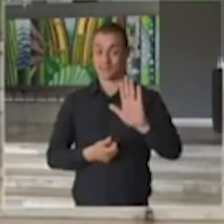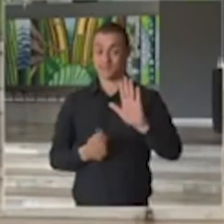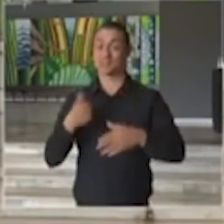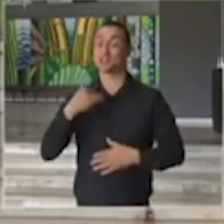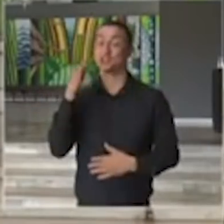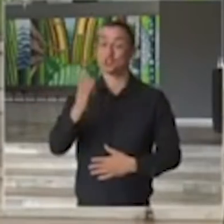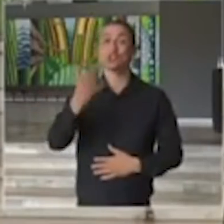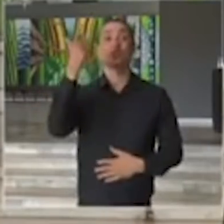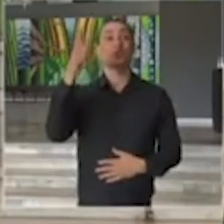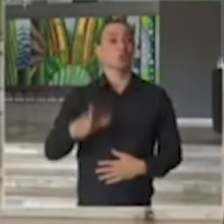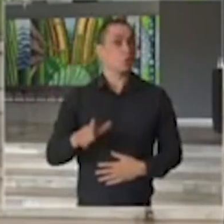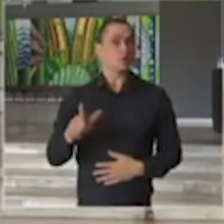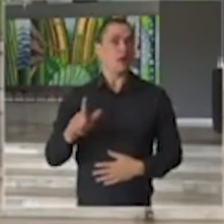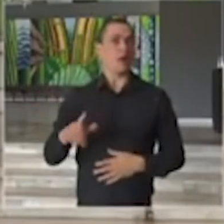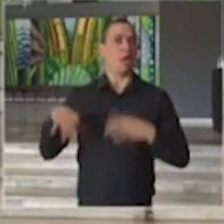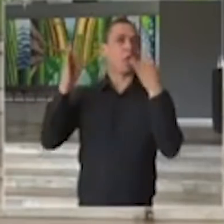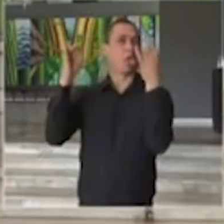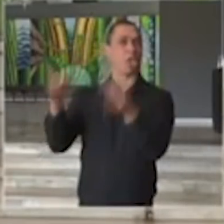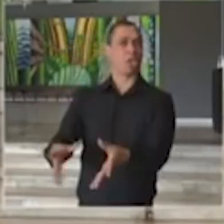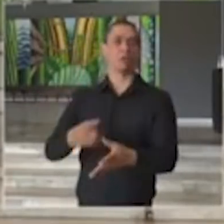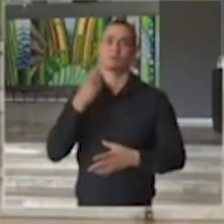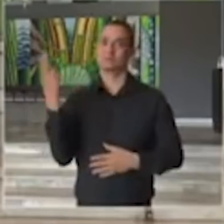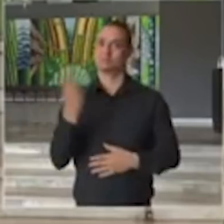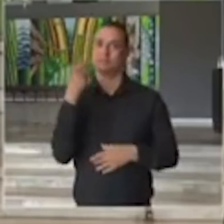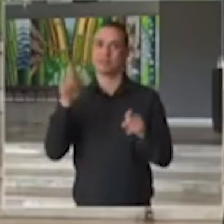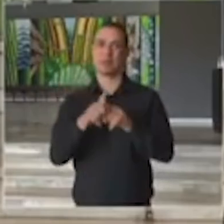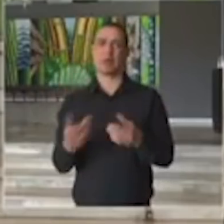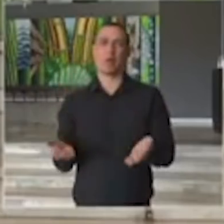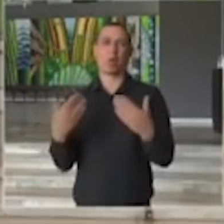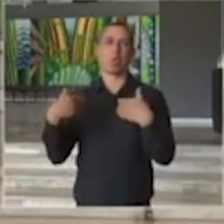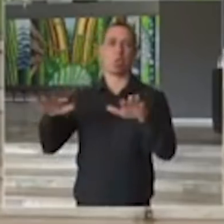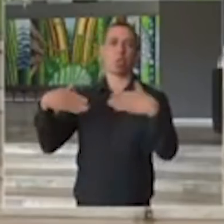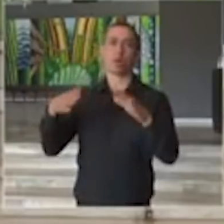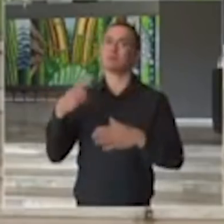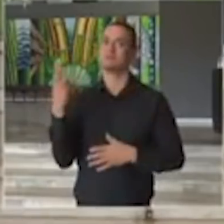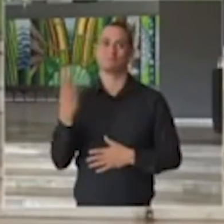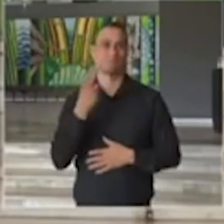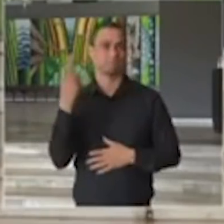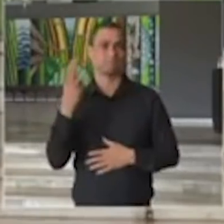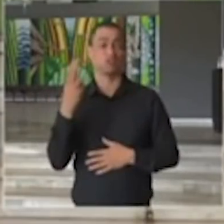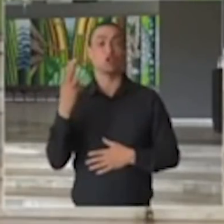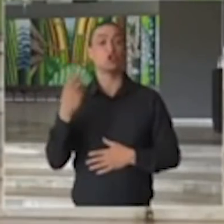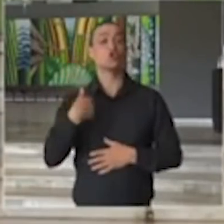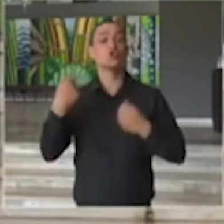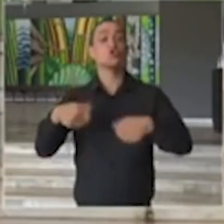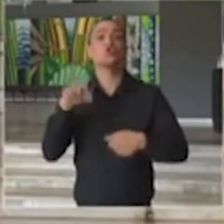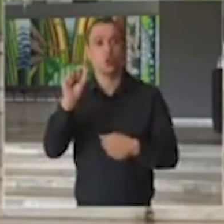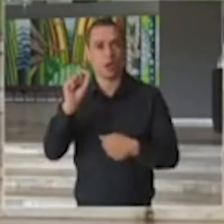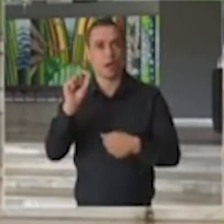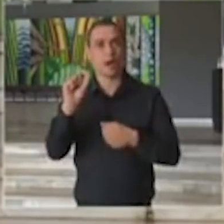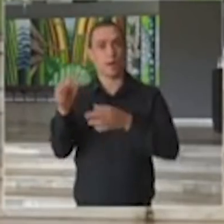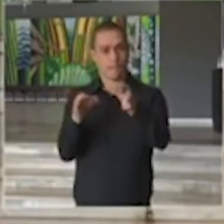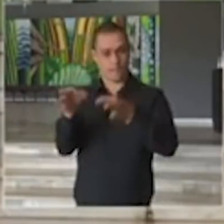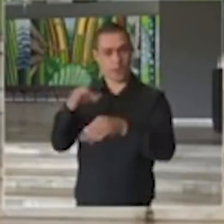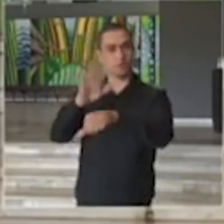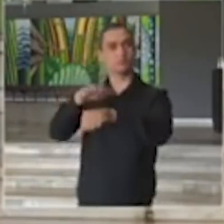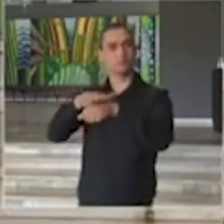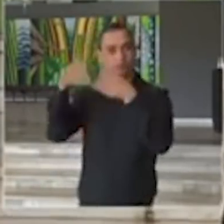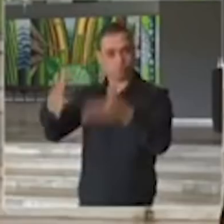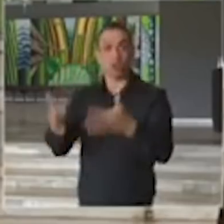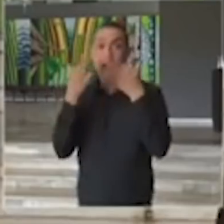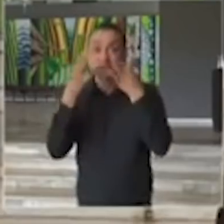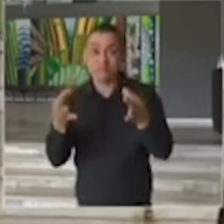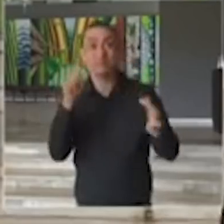repito nós não podemos descuidar e nem relaxar nós temos que executar o plano com